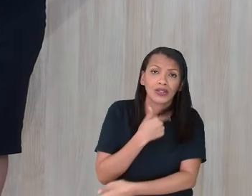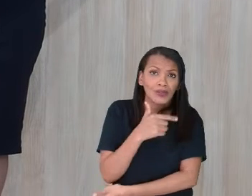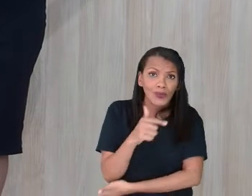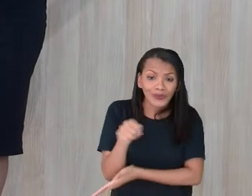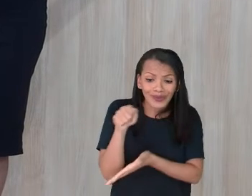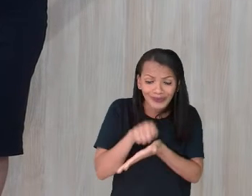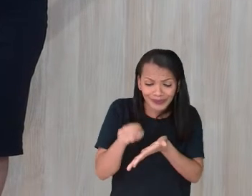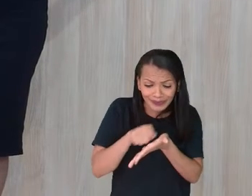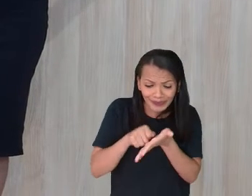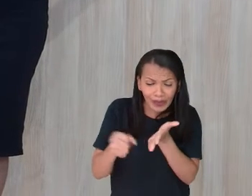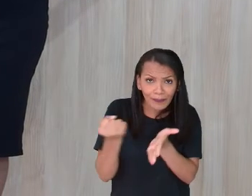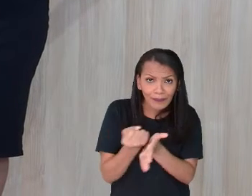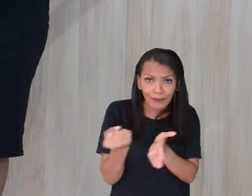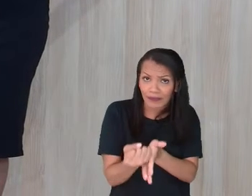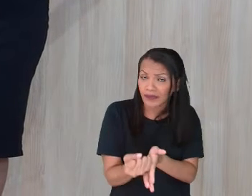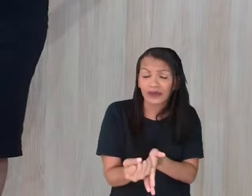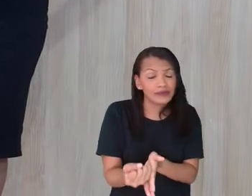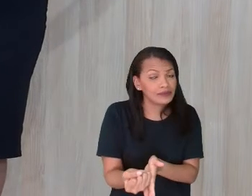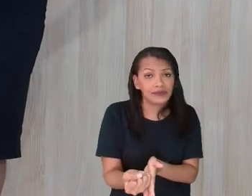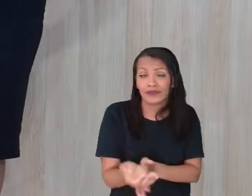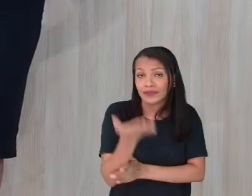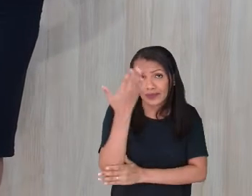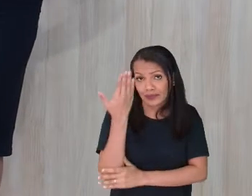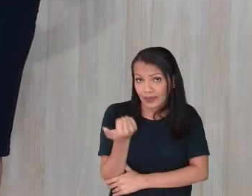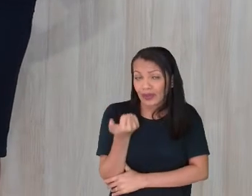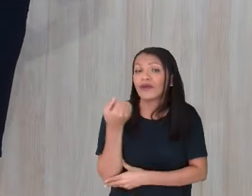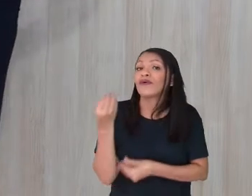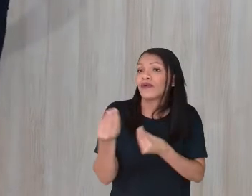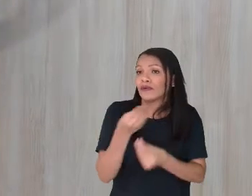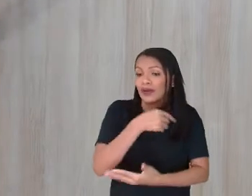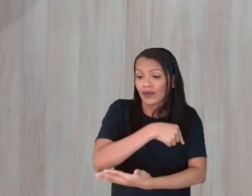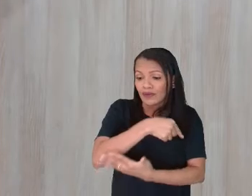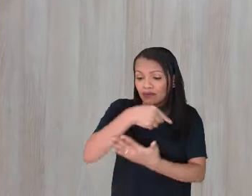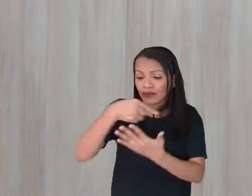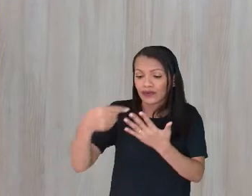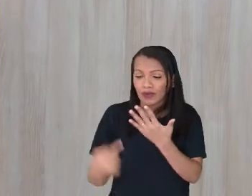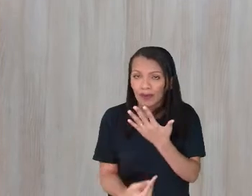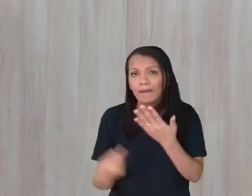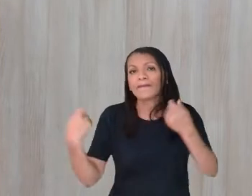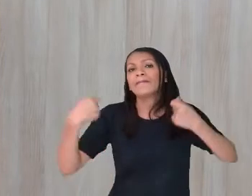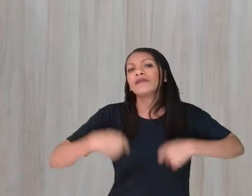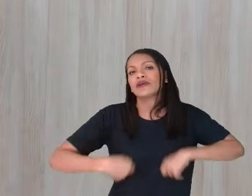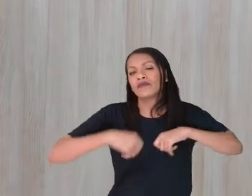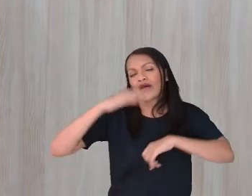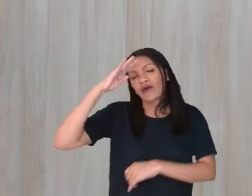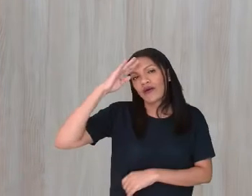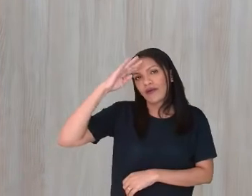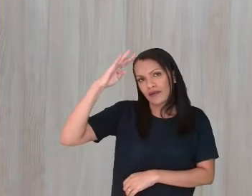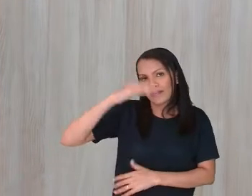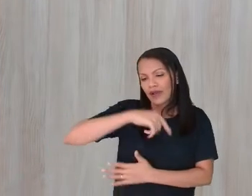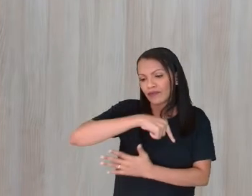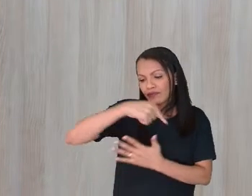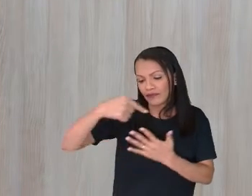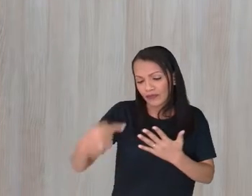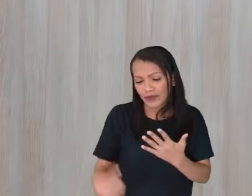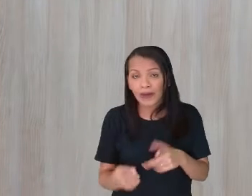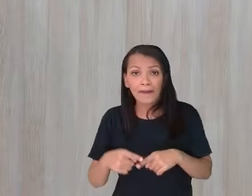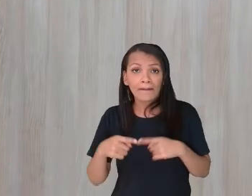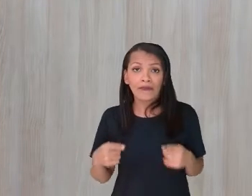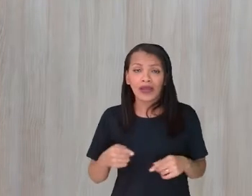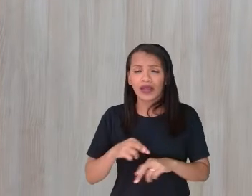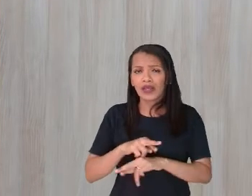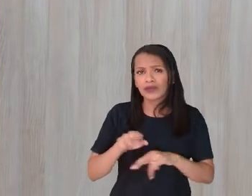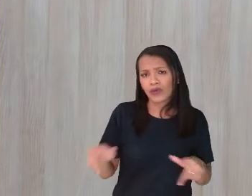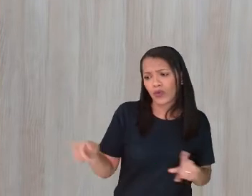fixe uma forma, a gente vai ter, claro, os elementos essenciais, eles são passados, mas as roupagens são